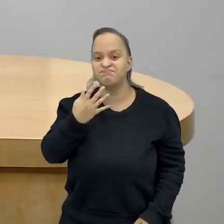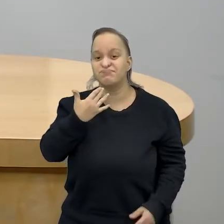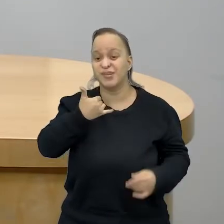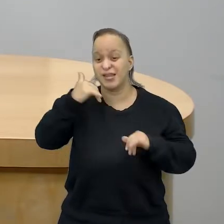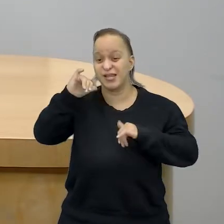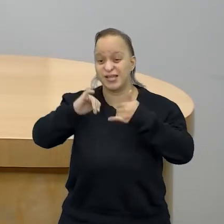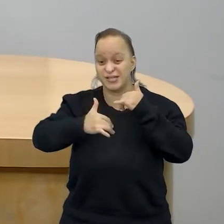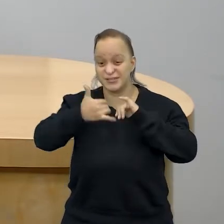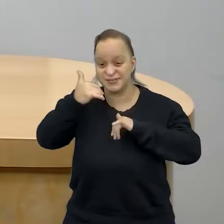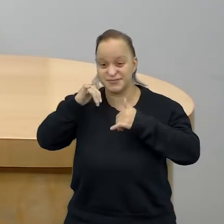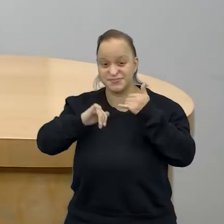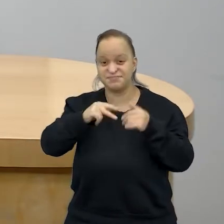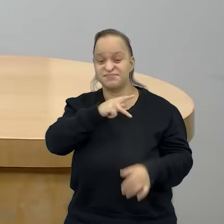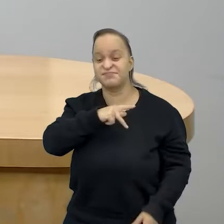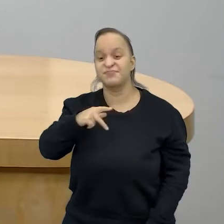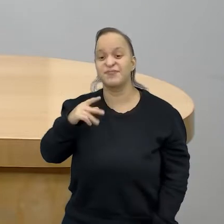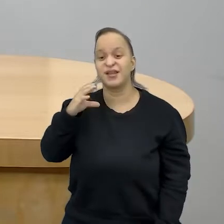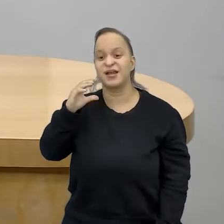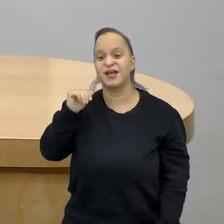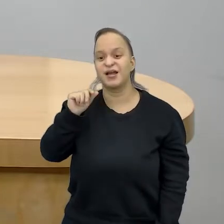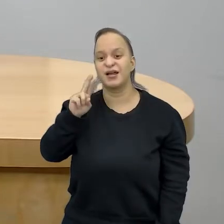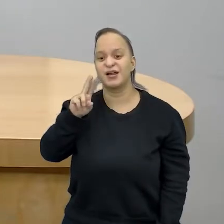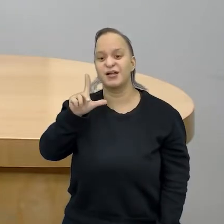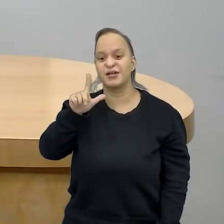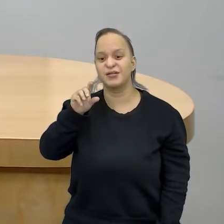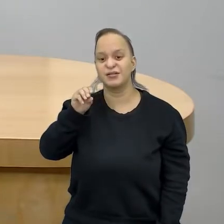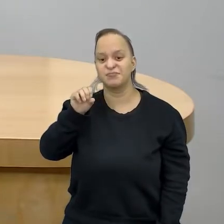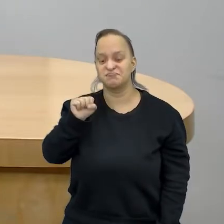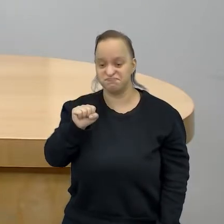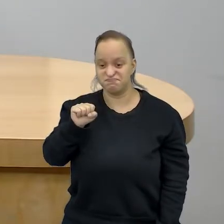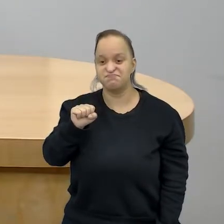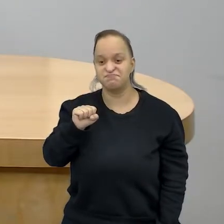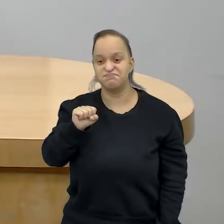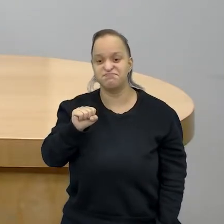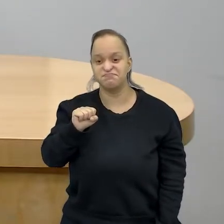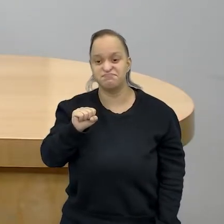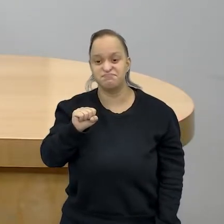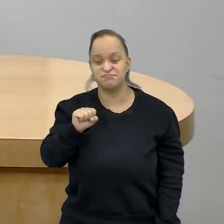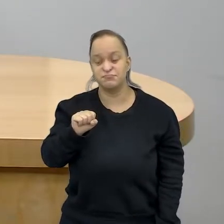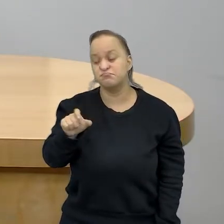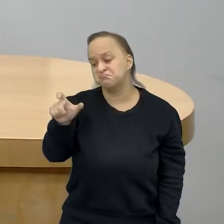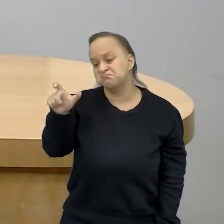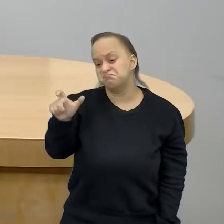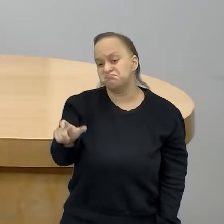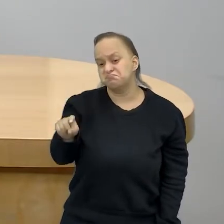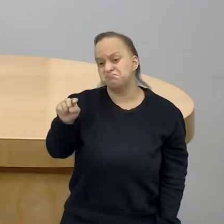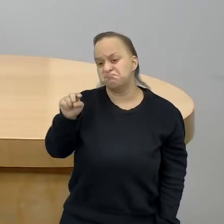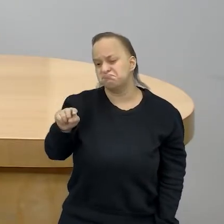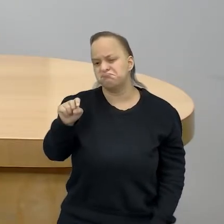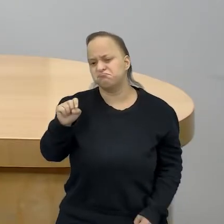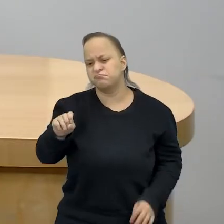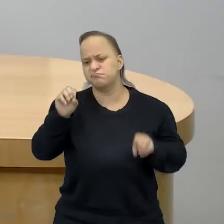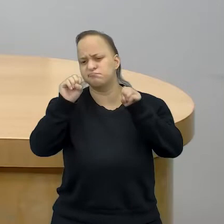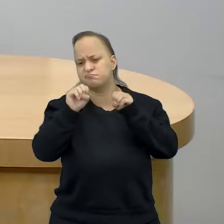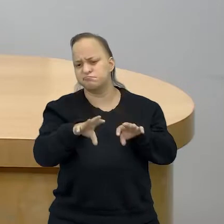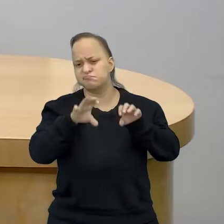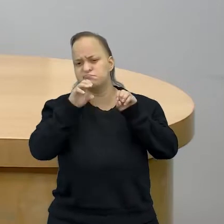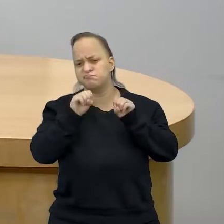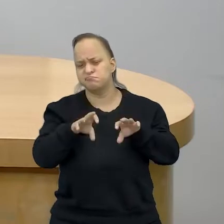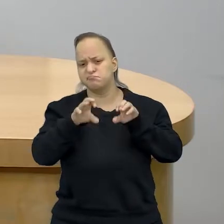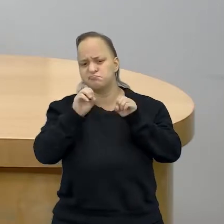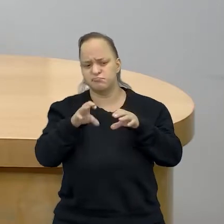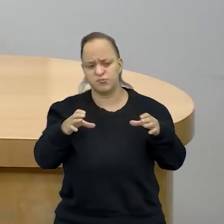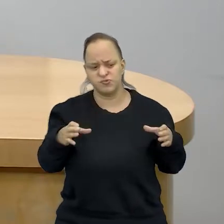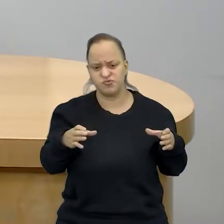professor Carlos Magno, que está está passando para vocês o componente